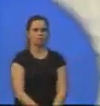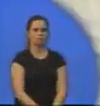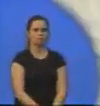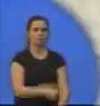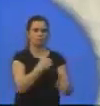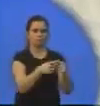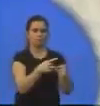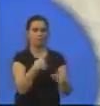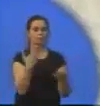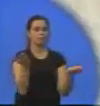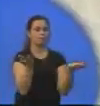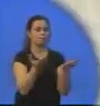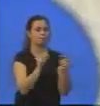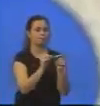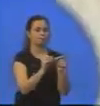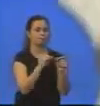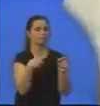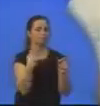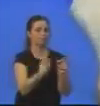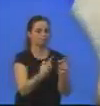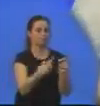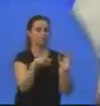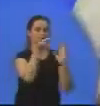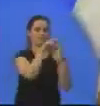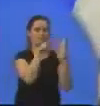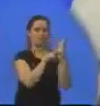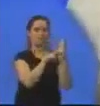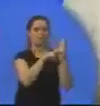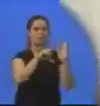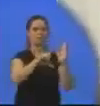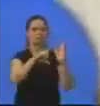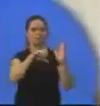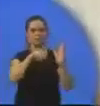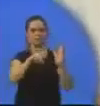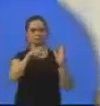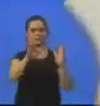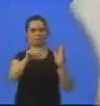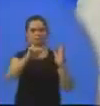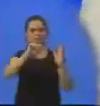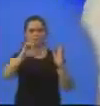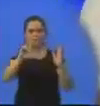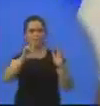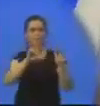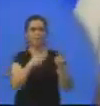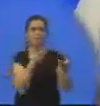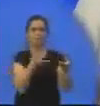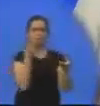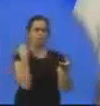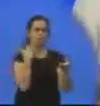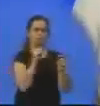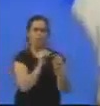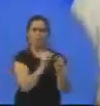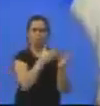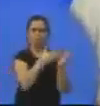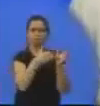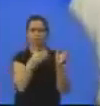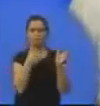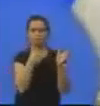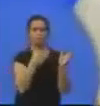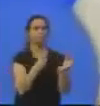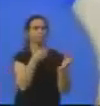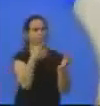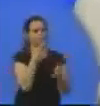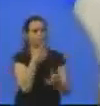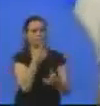O que nós vamos fazer então? Utilizar a regra de L'Hopital. Aqueles processos que nós fazíamos até agora, não está fácil de enxergar como é que eu vou